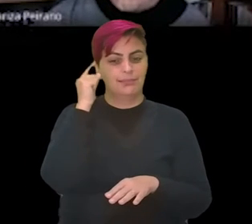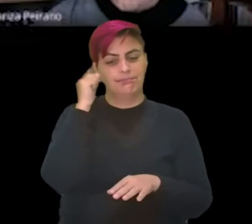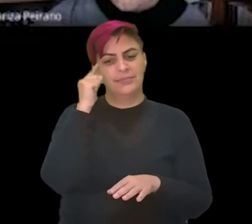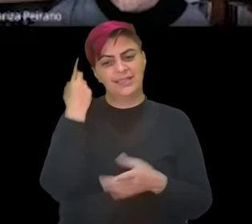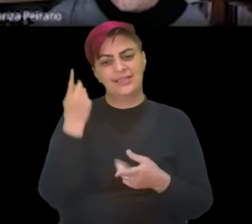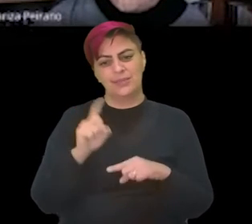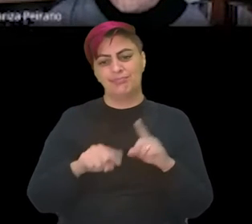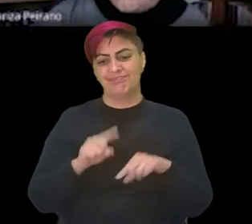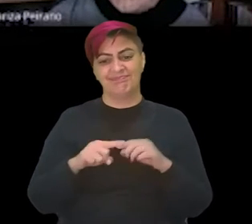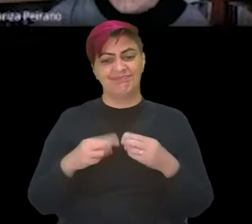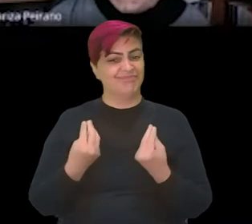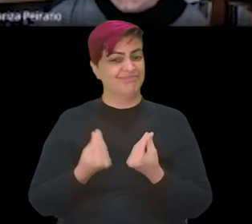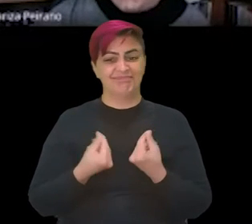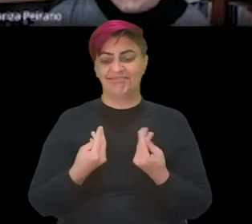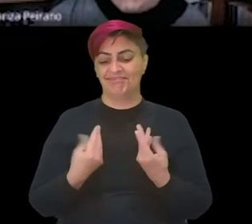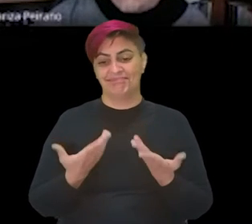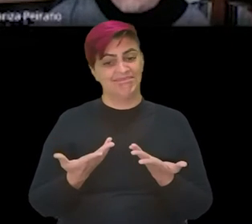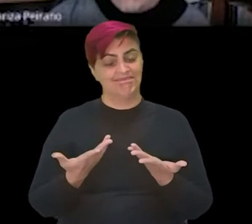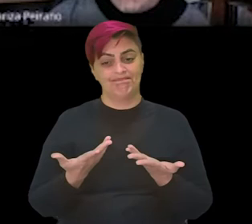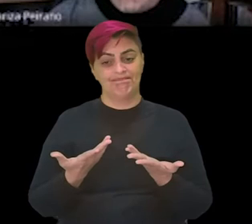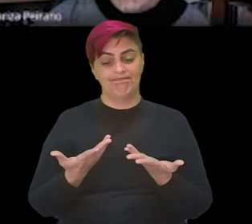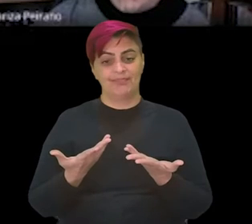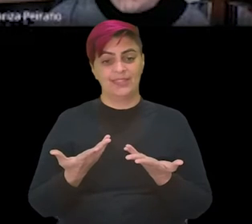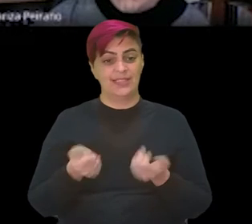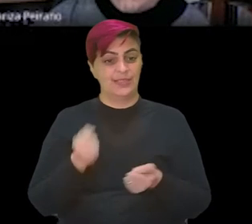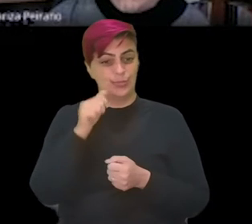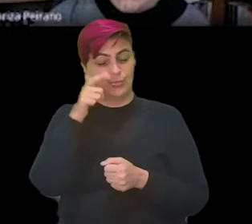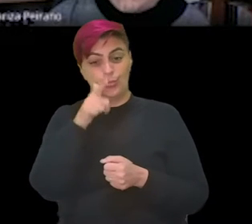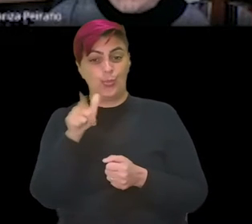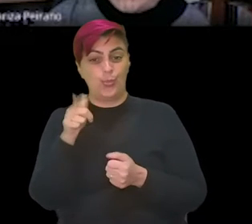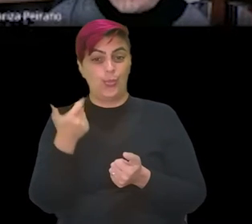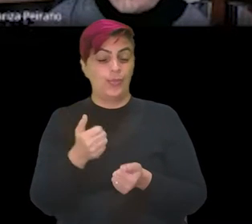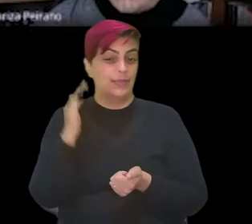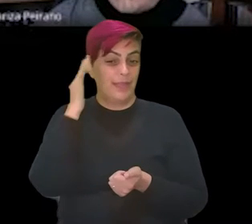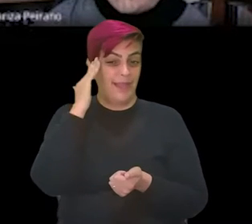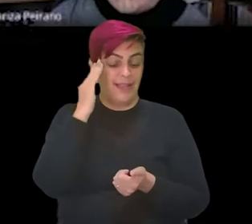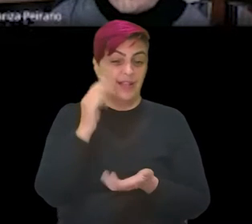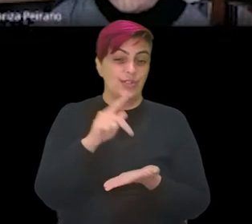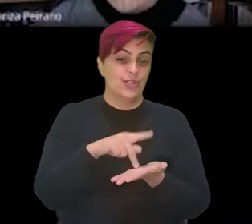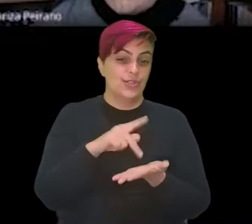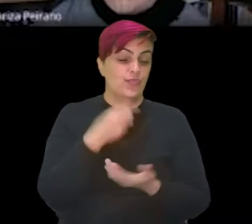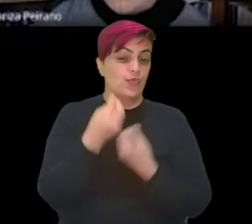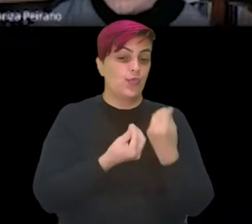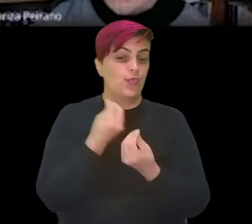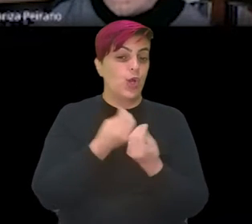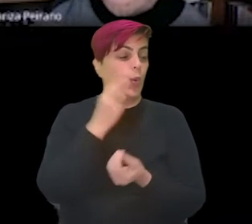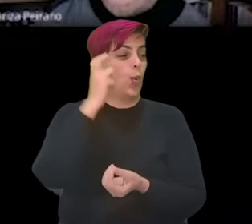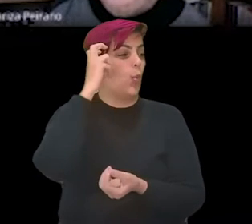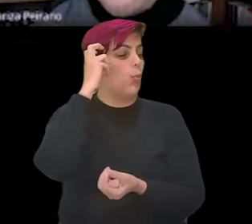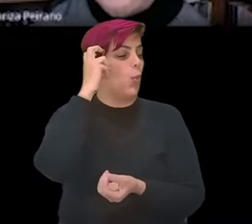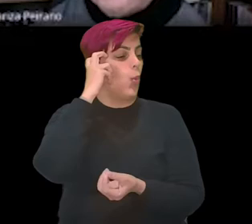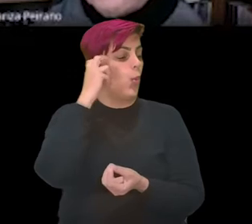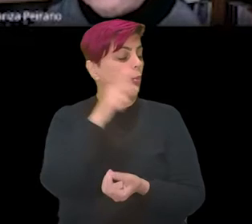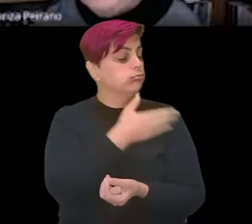permanecia um material morto. Nem de longe conseguia vislumbrar a verdadeira mentalidade e